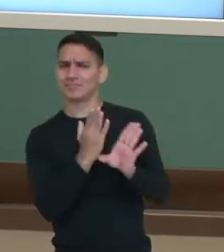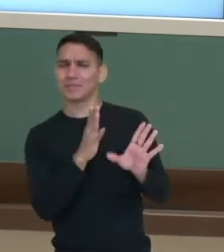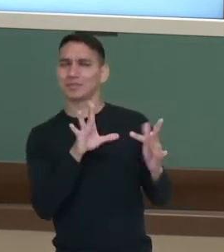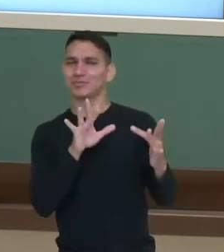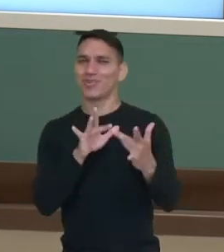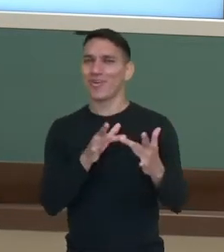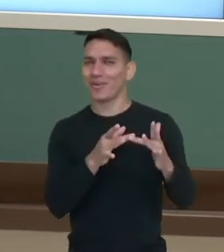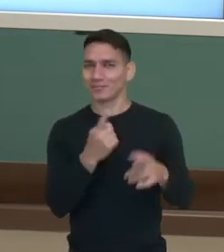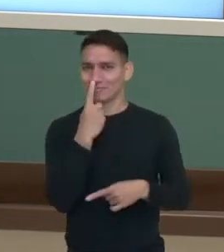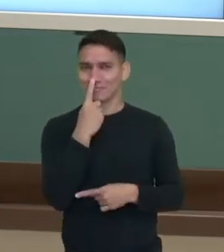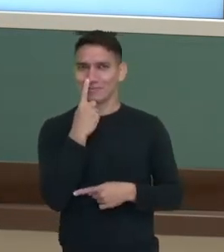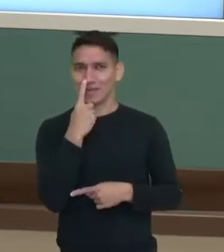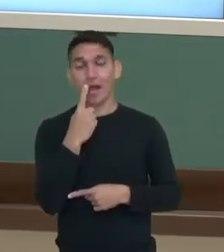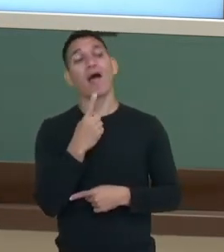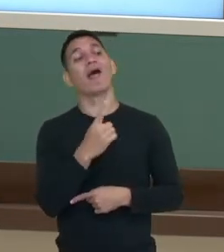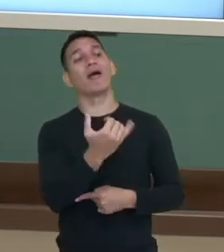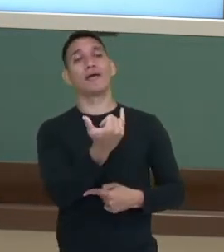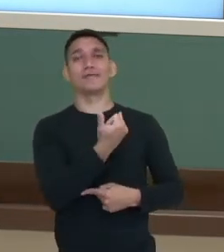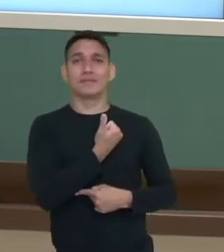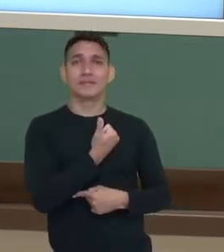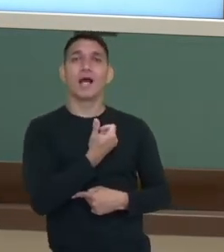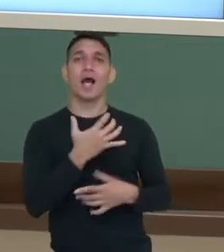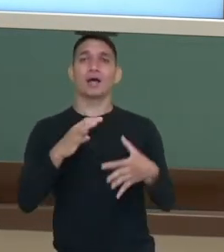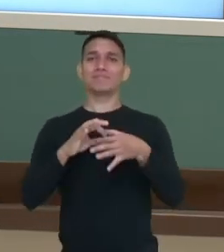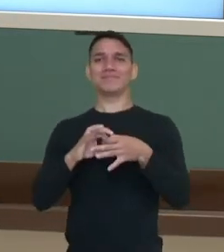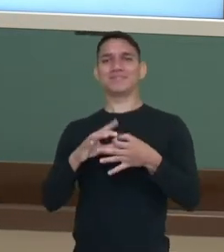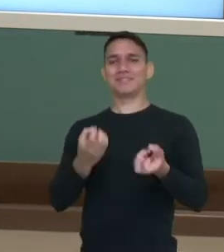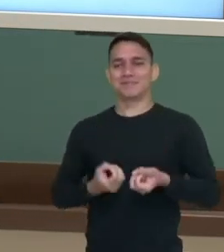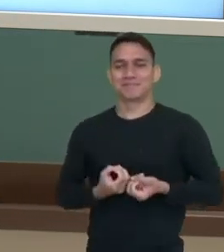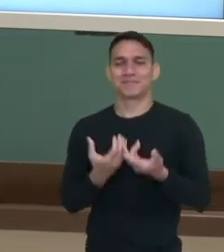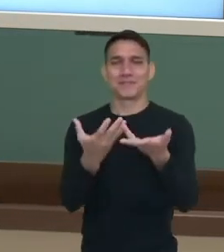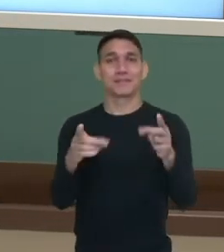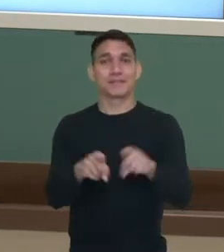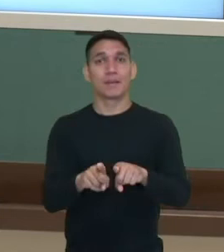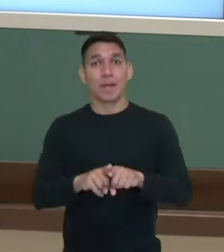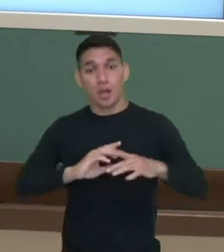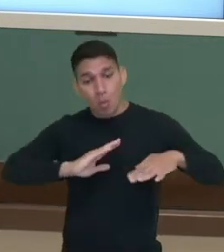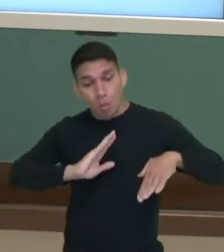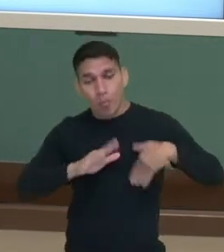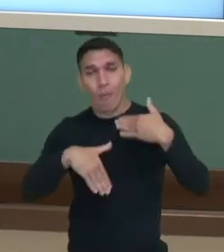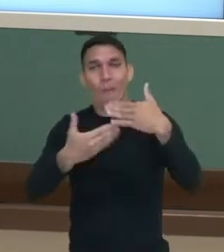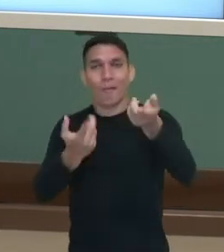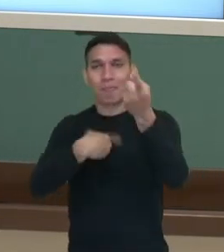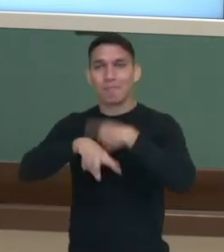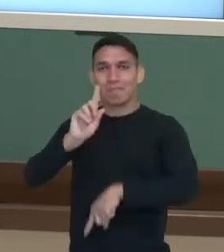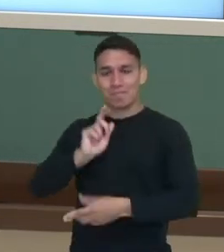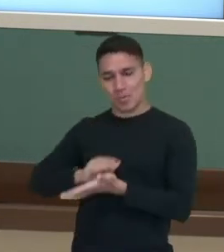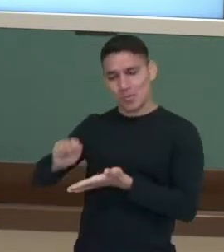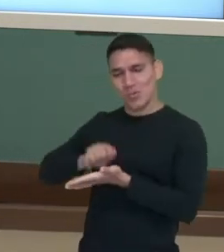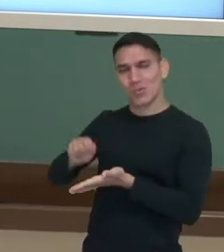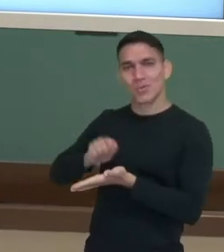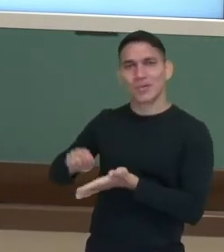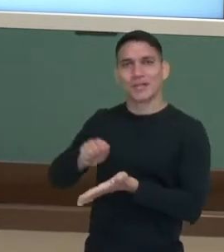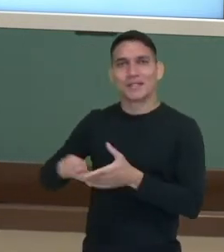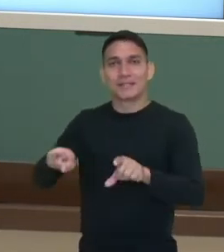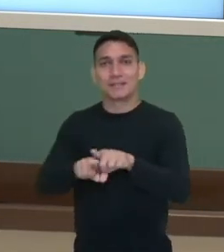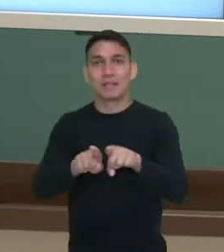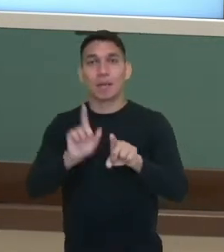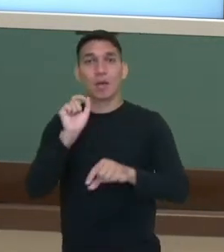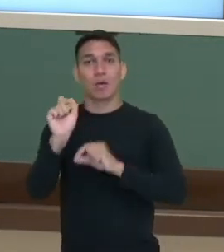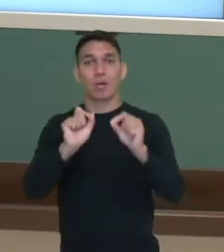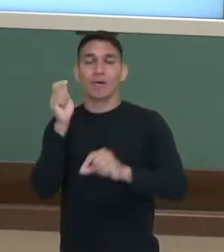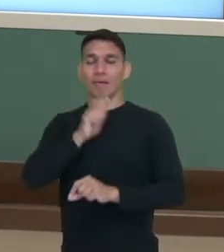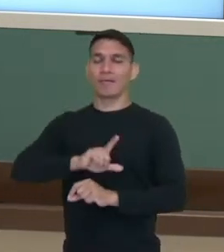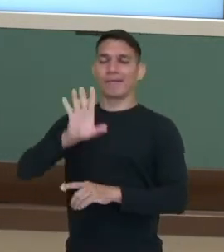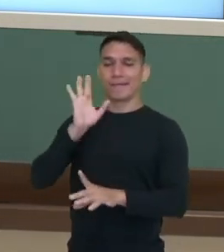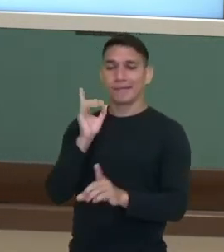maluquinho e contou isso para o Ziraldo. E ainda esse processo dele se tornar escritor, encontrar aí